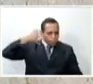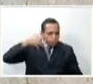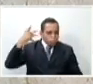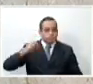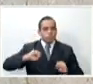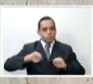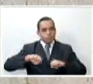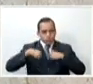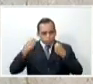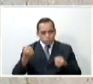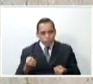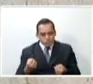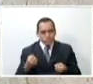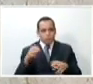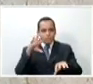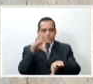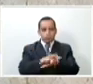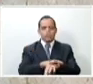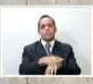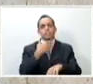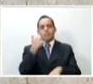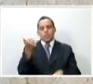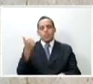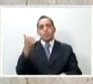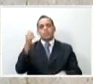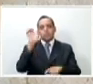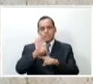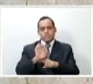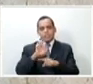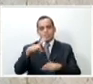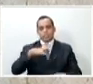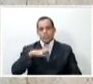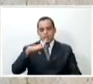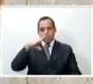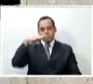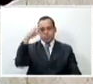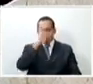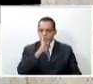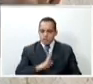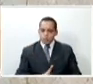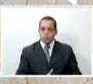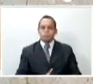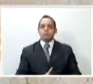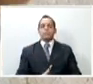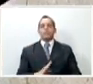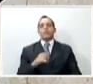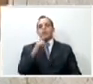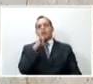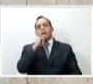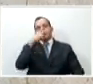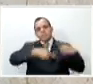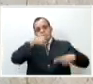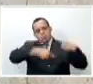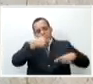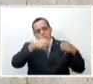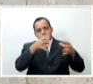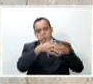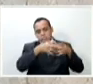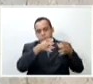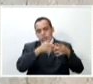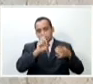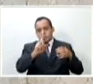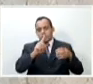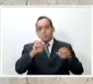uma segurança melhor na cidade, no estado e no país, deixarmos as lutas partidárias para quando estivermos em campanha, mas enquanto exercermos